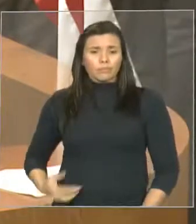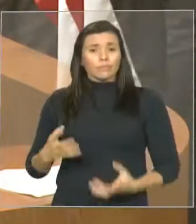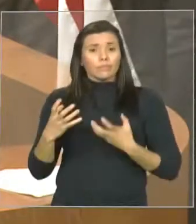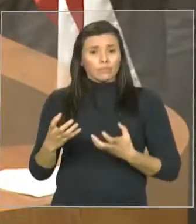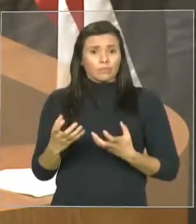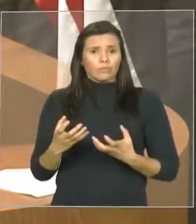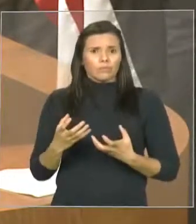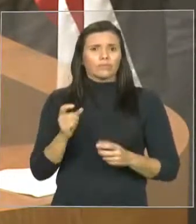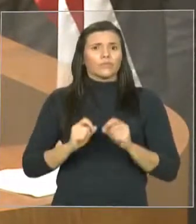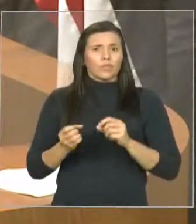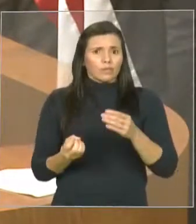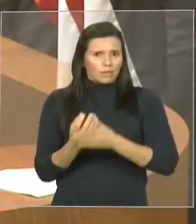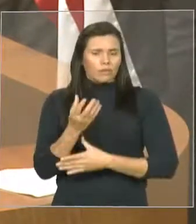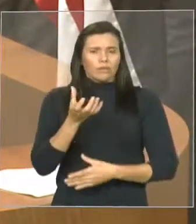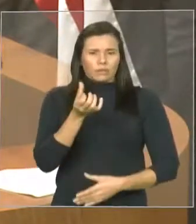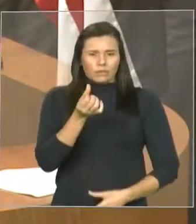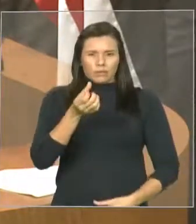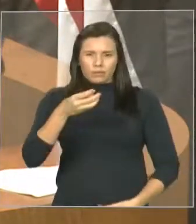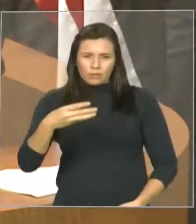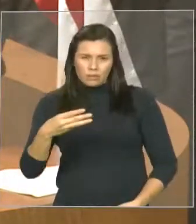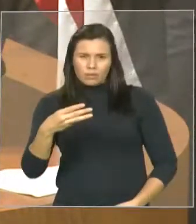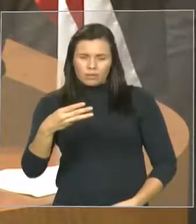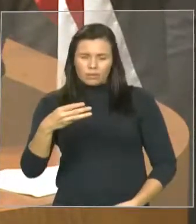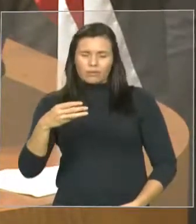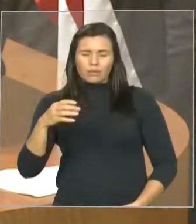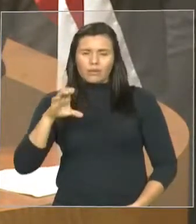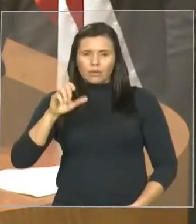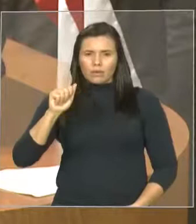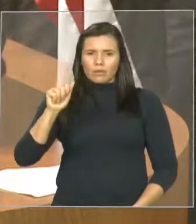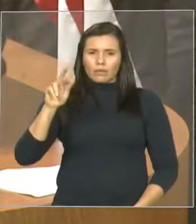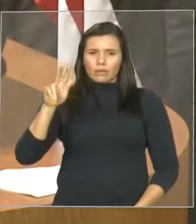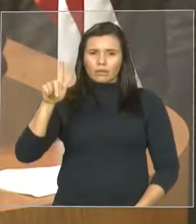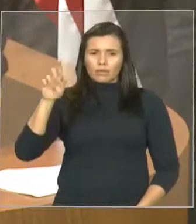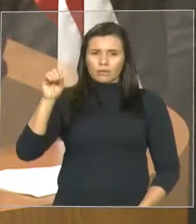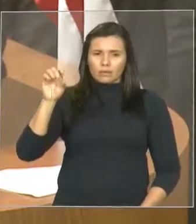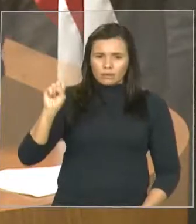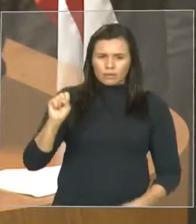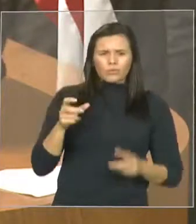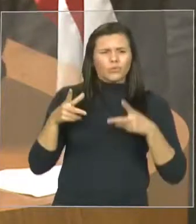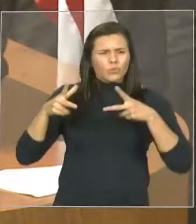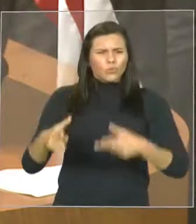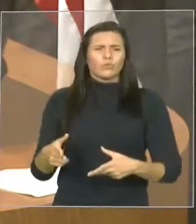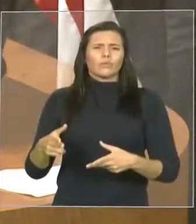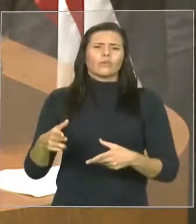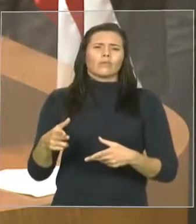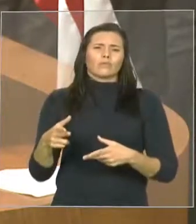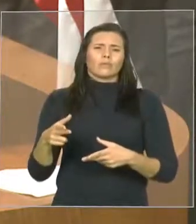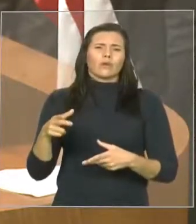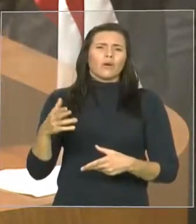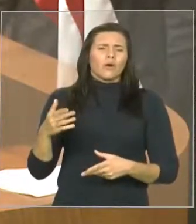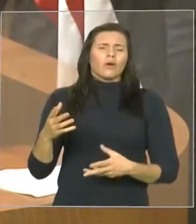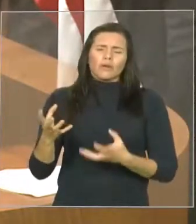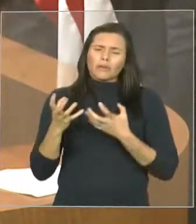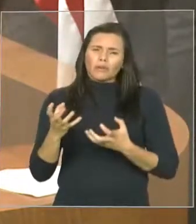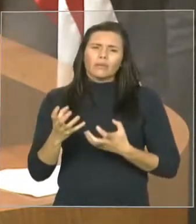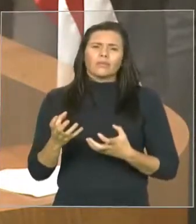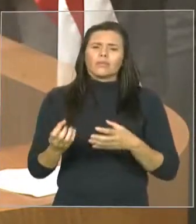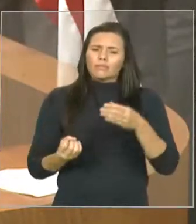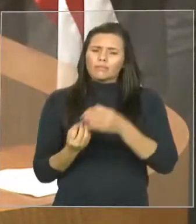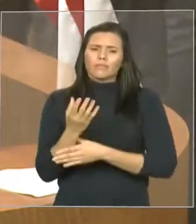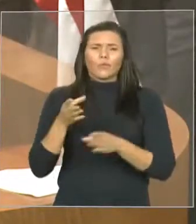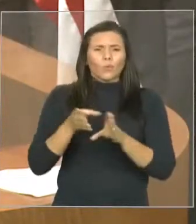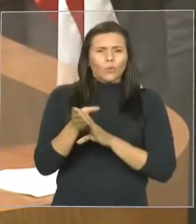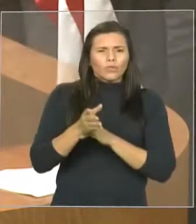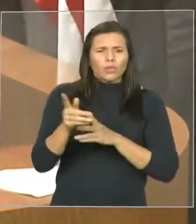63 cargos em comissão, assim como ele queria um conselho administrativo sem representante do Poder Legislativo, do Ministério